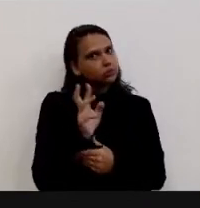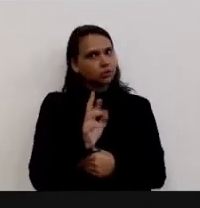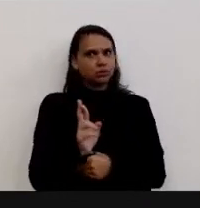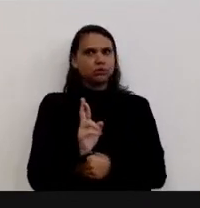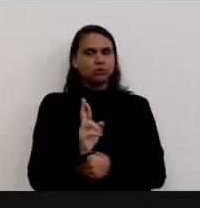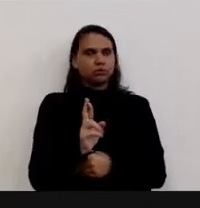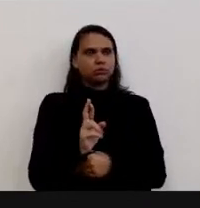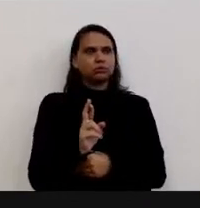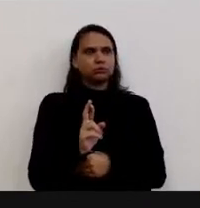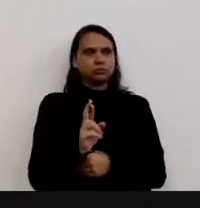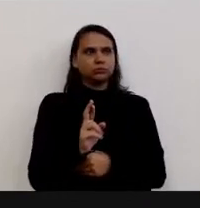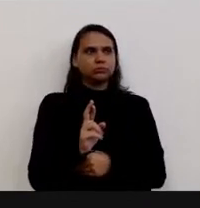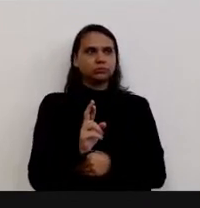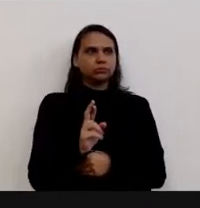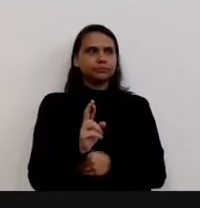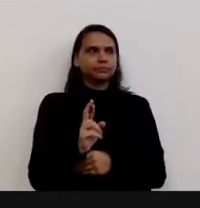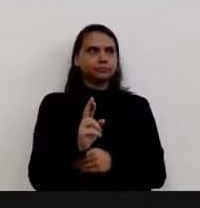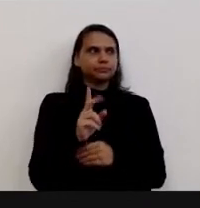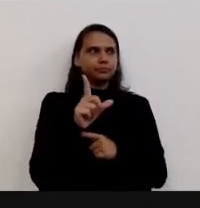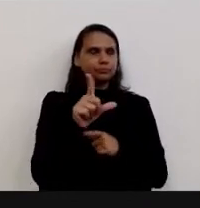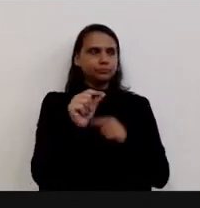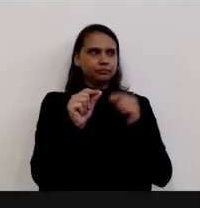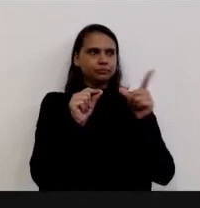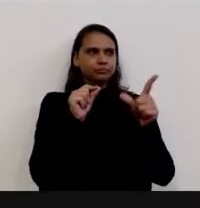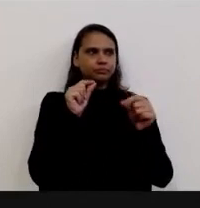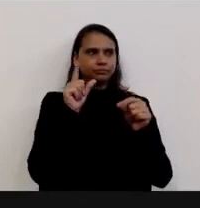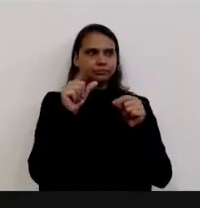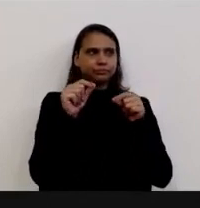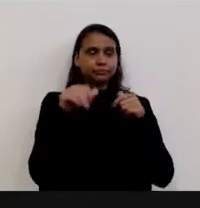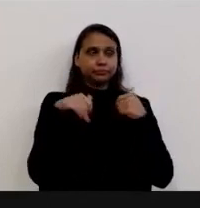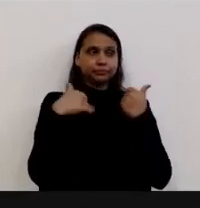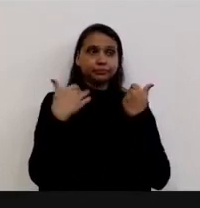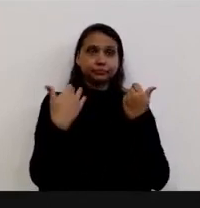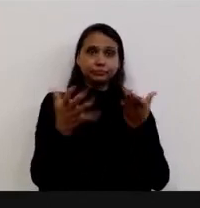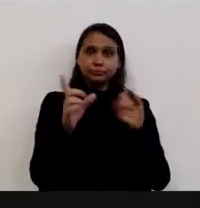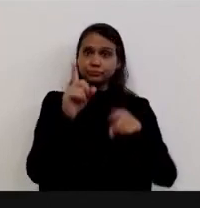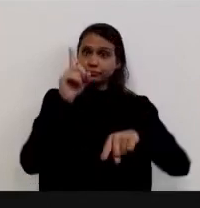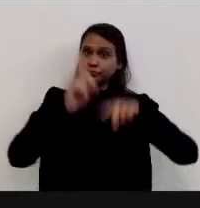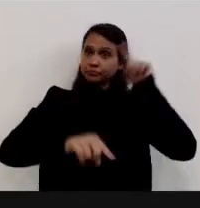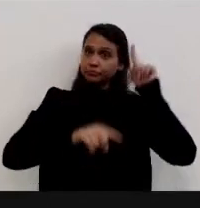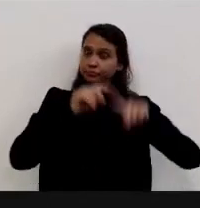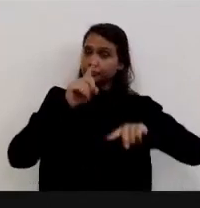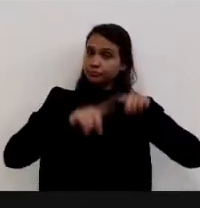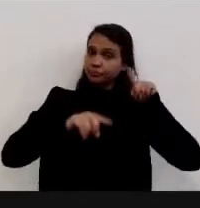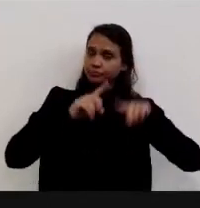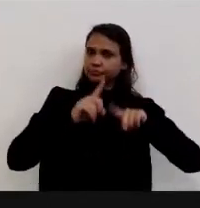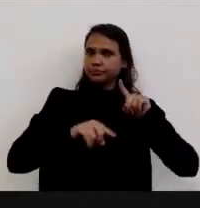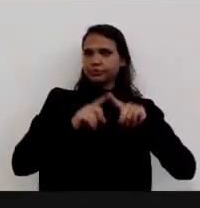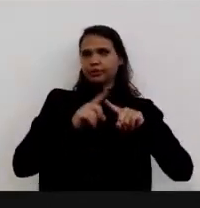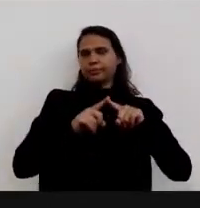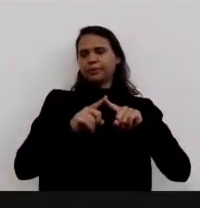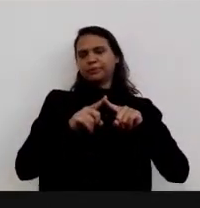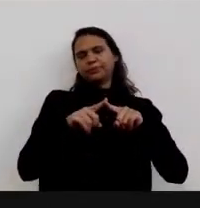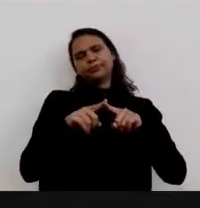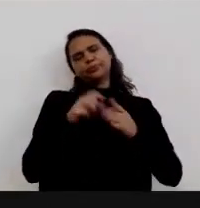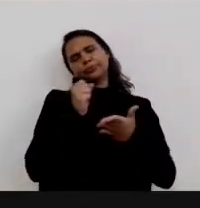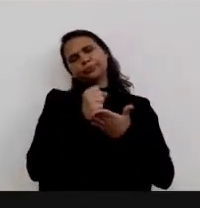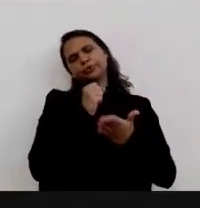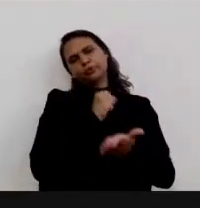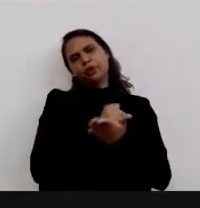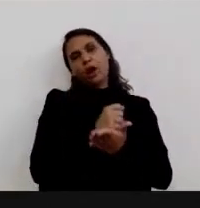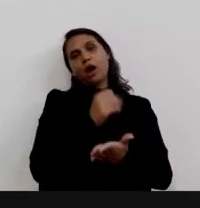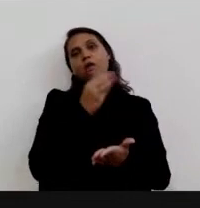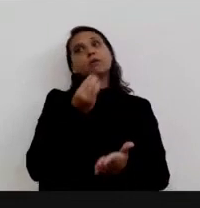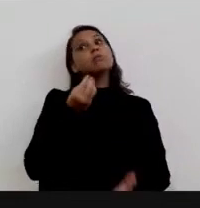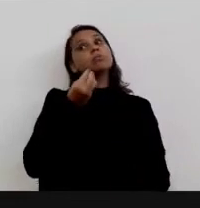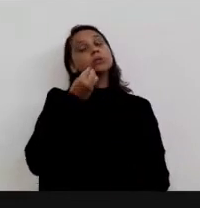prestado, para conseguir escolher qual foi a ferramenta, né, qual seria a ferramenta que a gente iria contratar. Nós fizemos uma